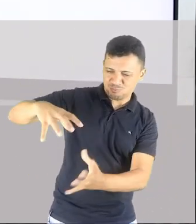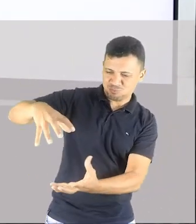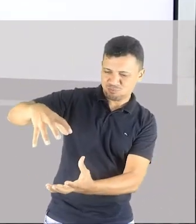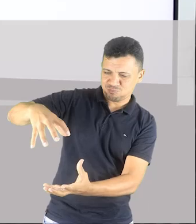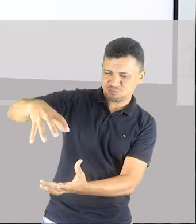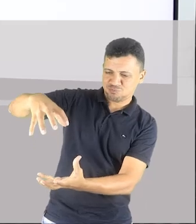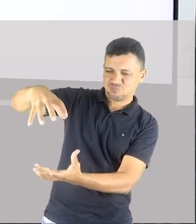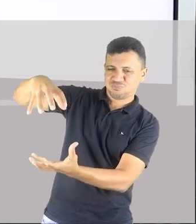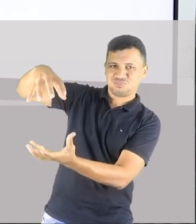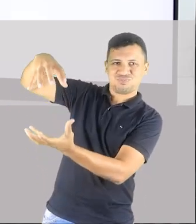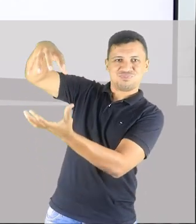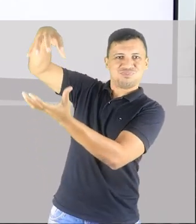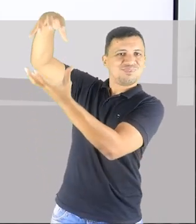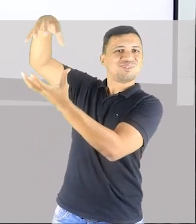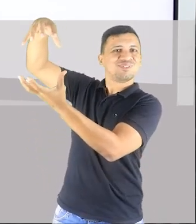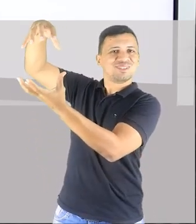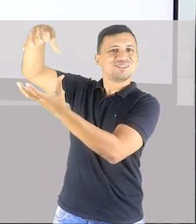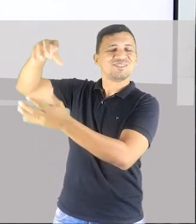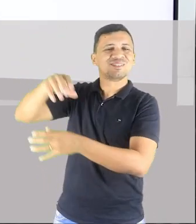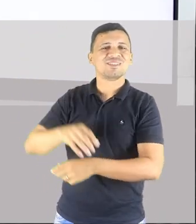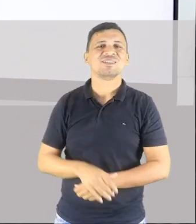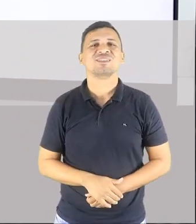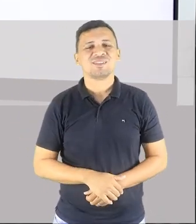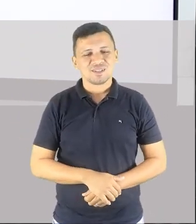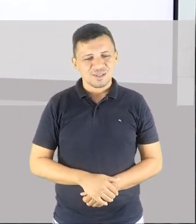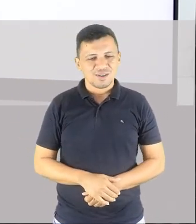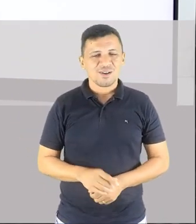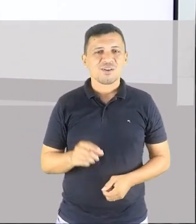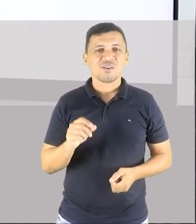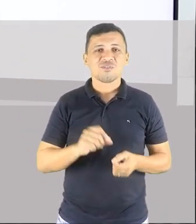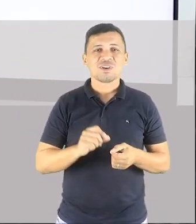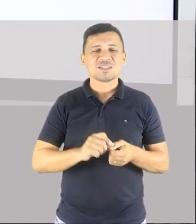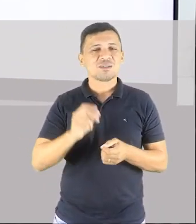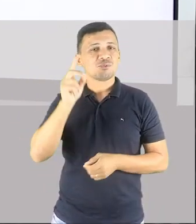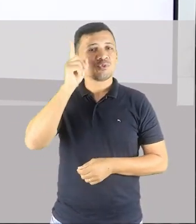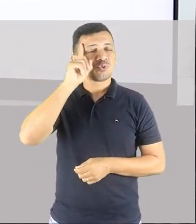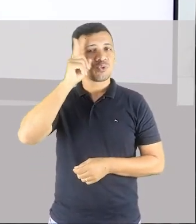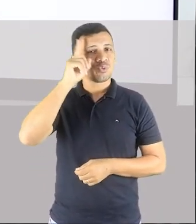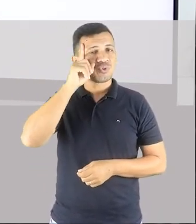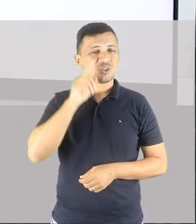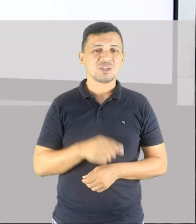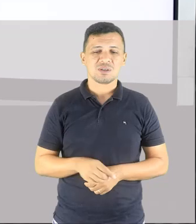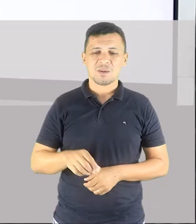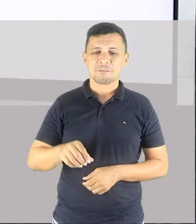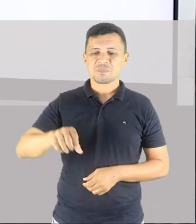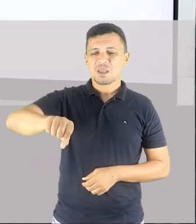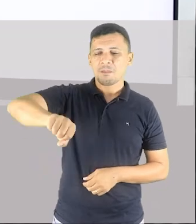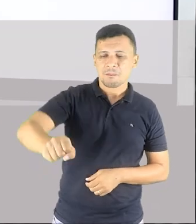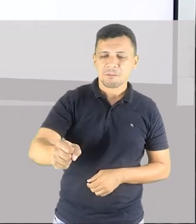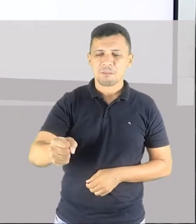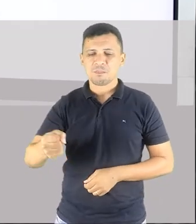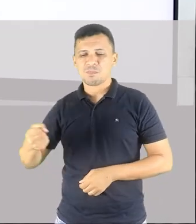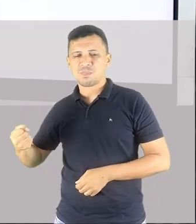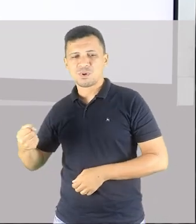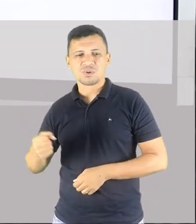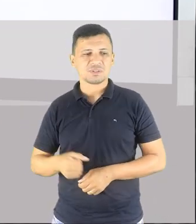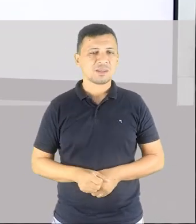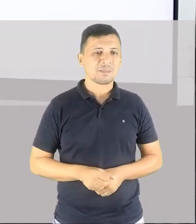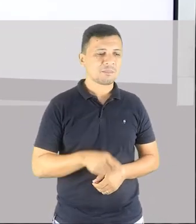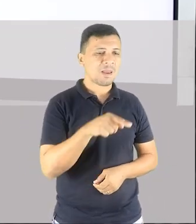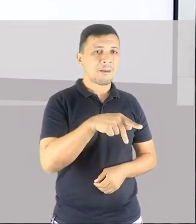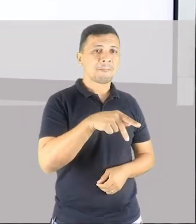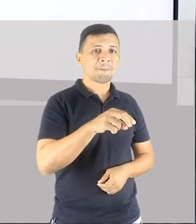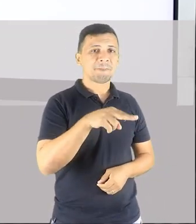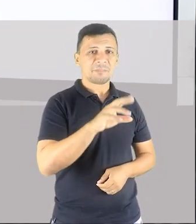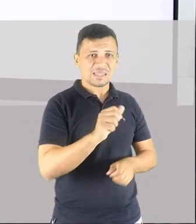para lembrar, tá? Então, ó, ações que executamos no cotidiano, como abrir uma porta, trocar o pneu de um carro,